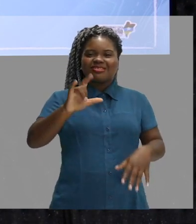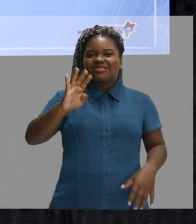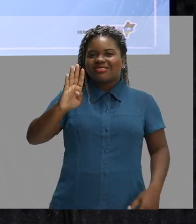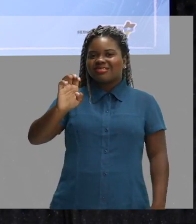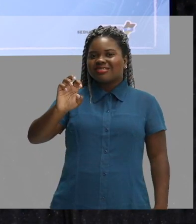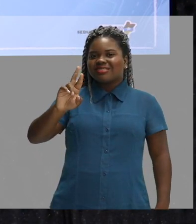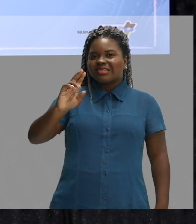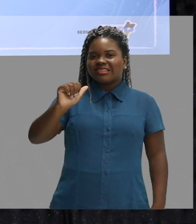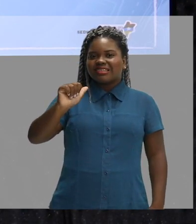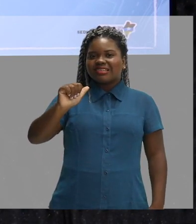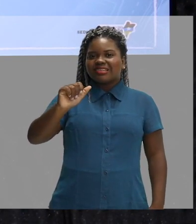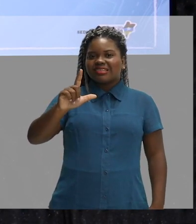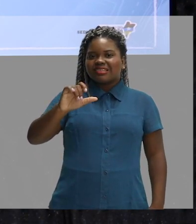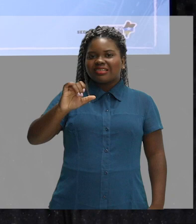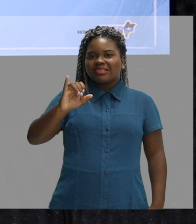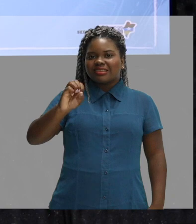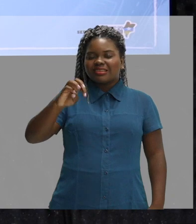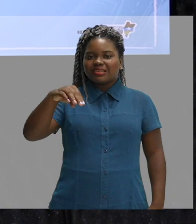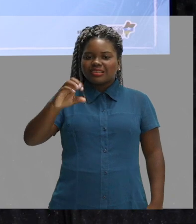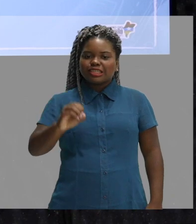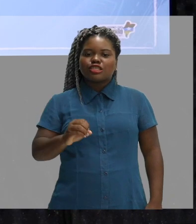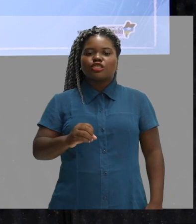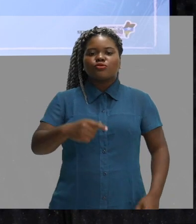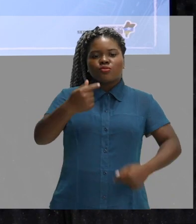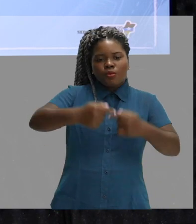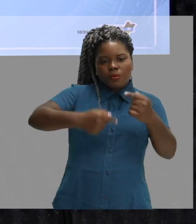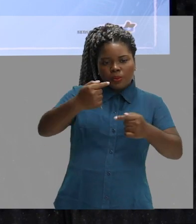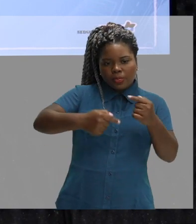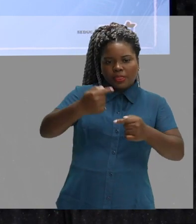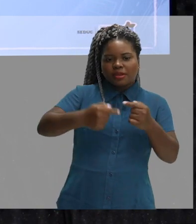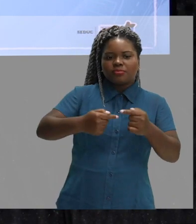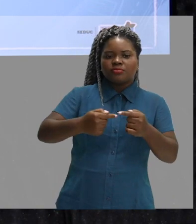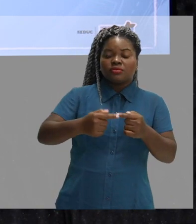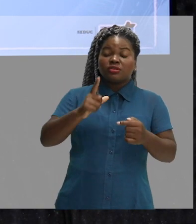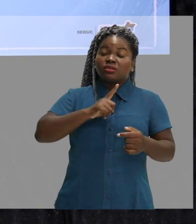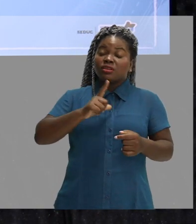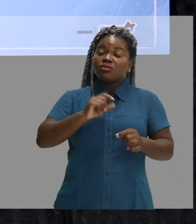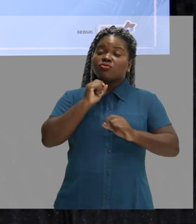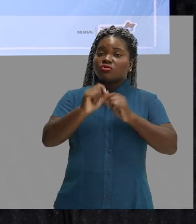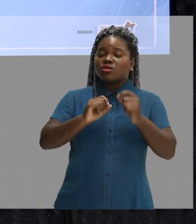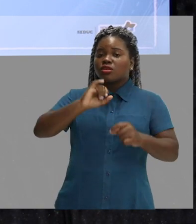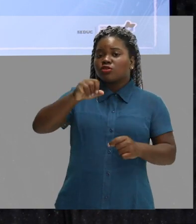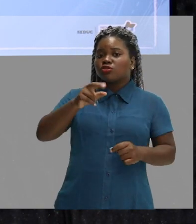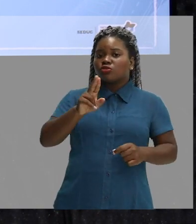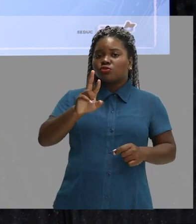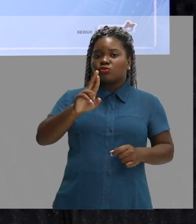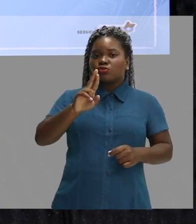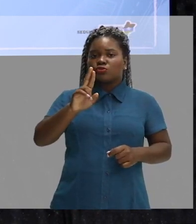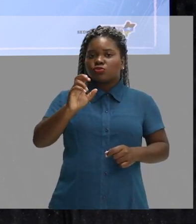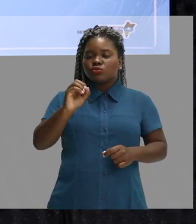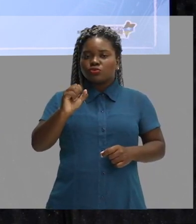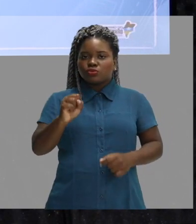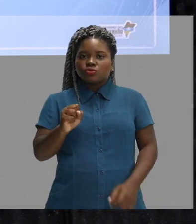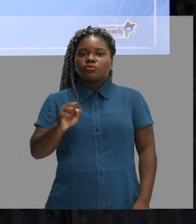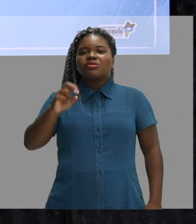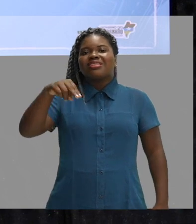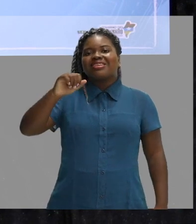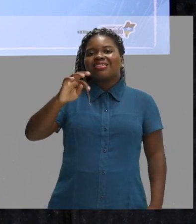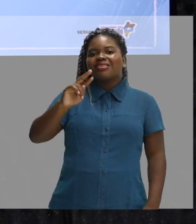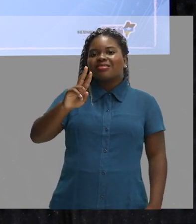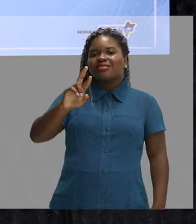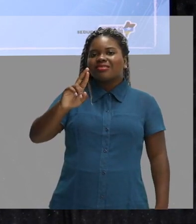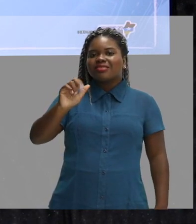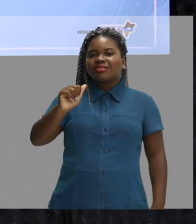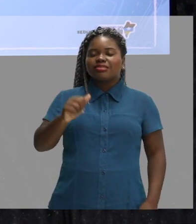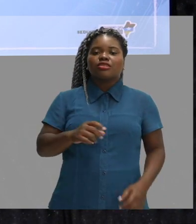se fundamenta numa ideia chamada de jusnaturalismo. Jusnaturalismo é como se fosse direitos naturais,